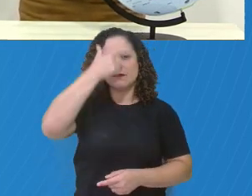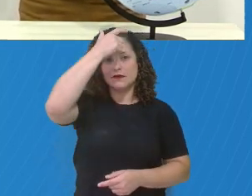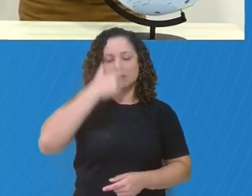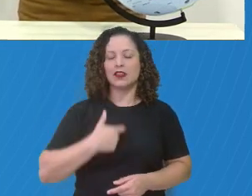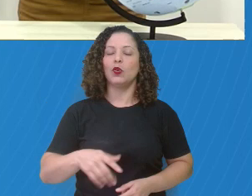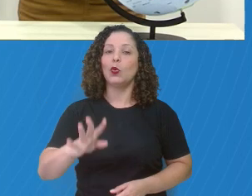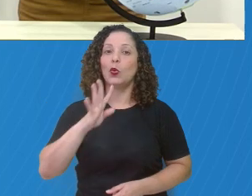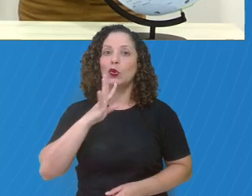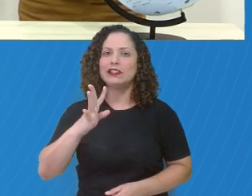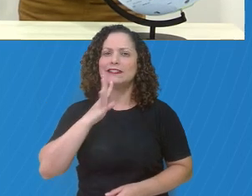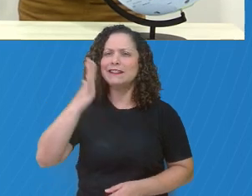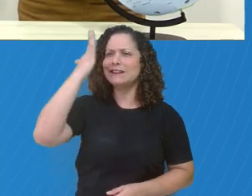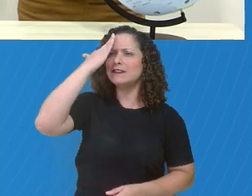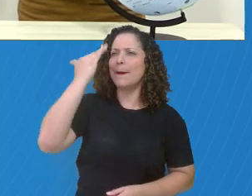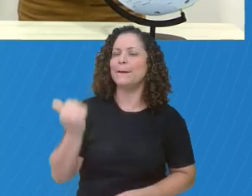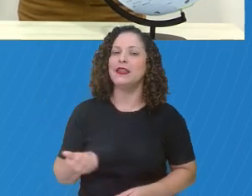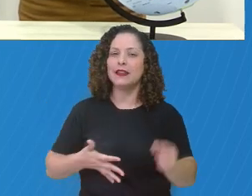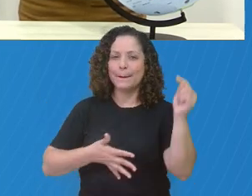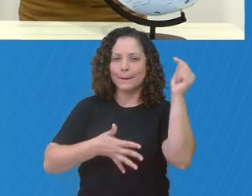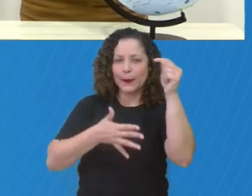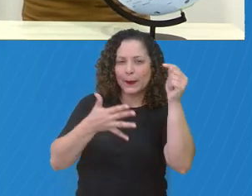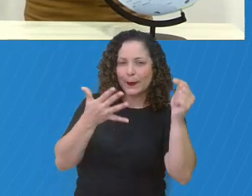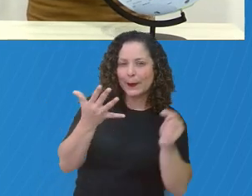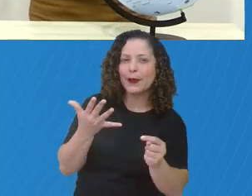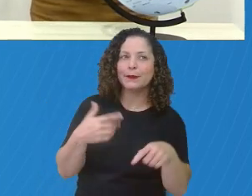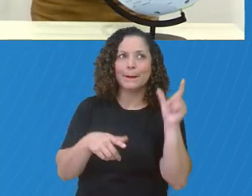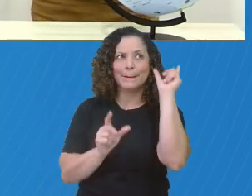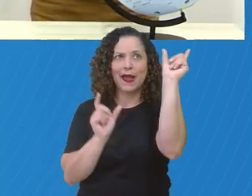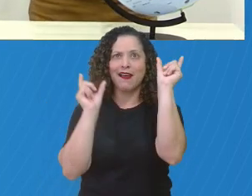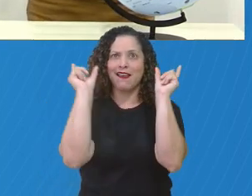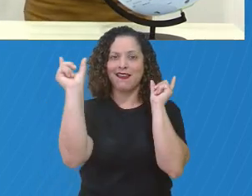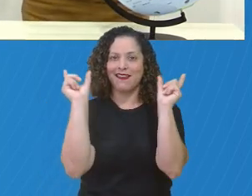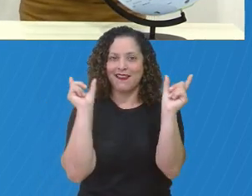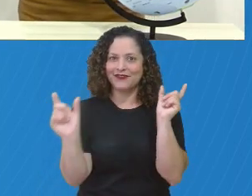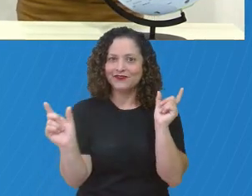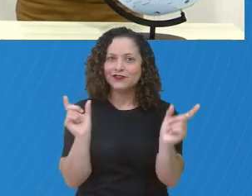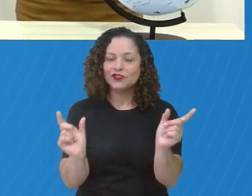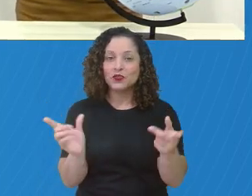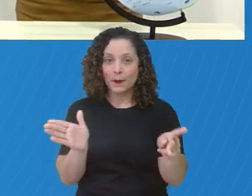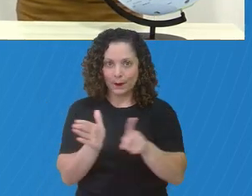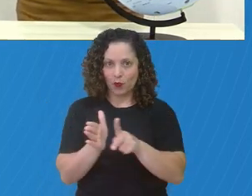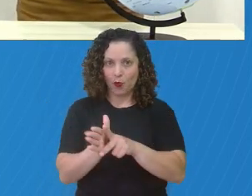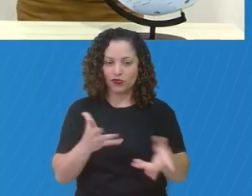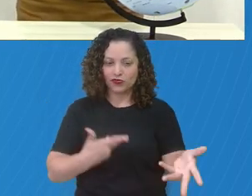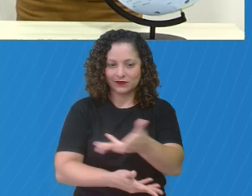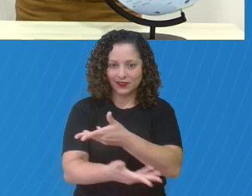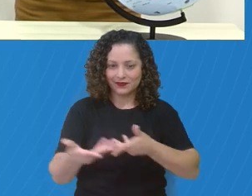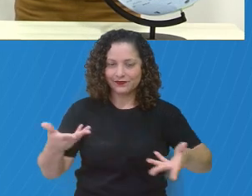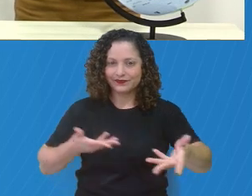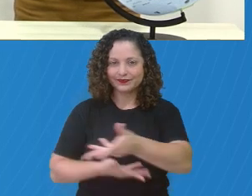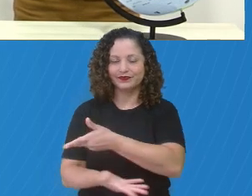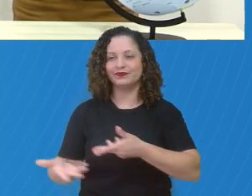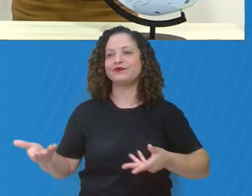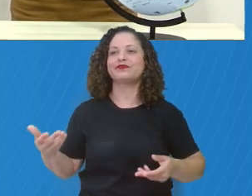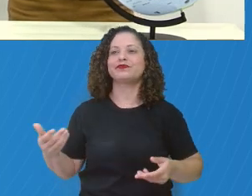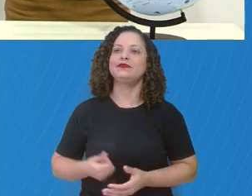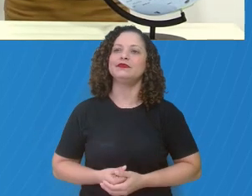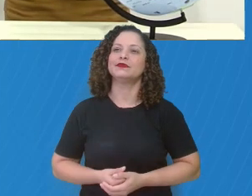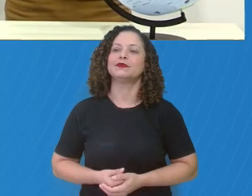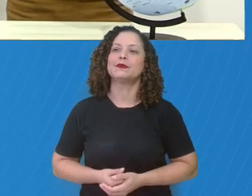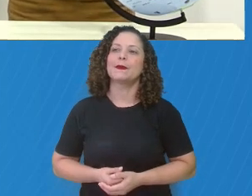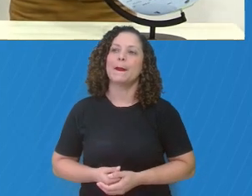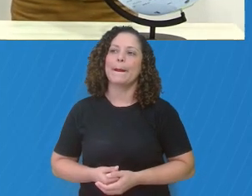conhecer, saber, são as palavrinhas assim. Conviver é um dos pilares da educação. Então,